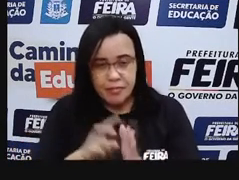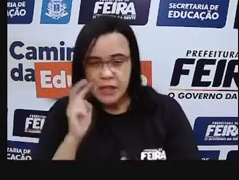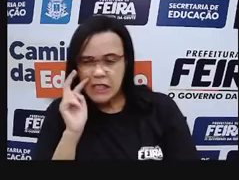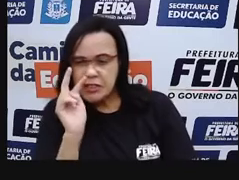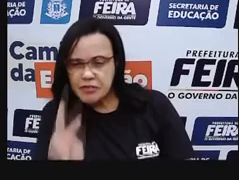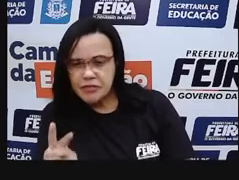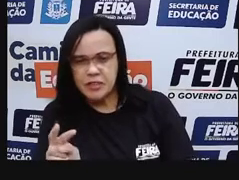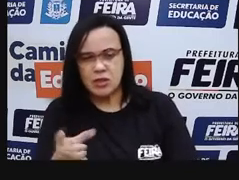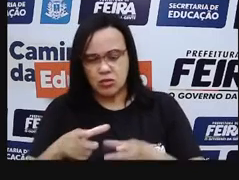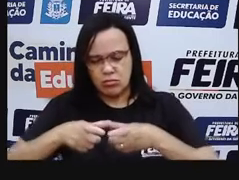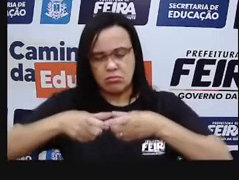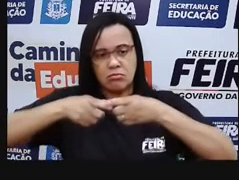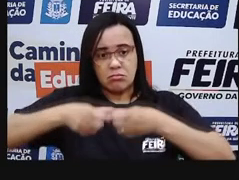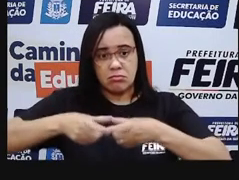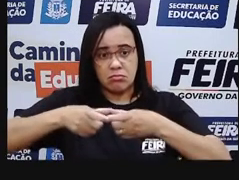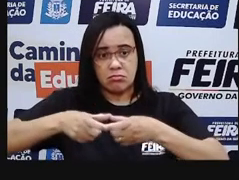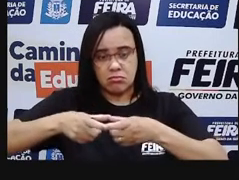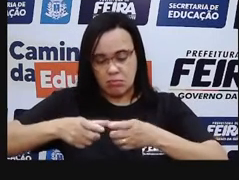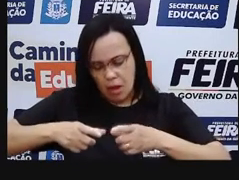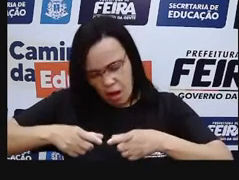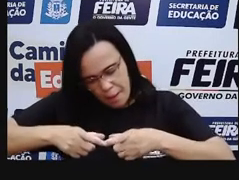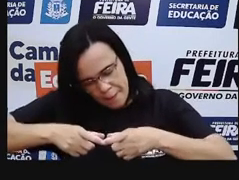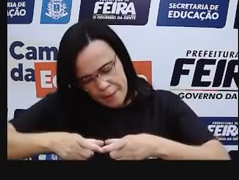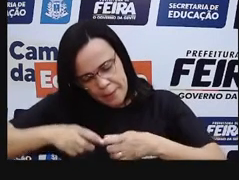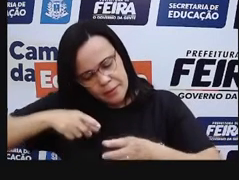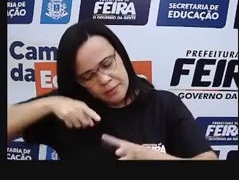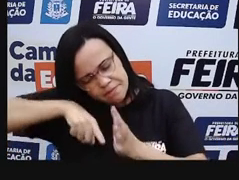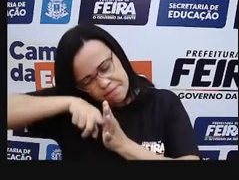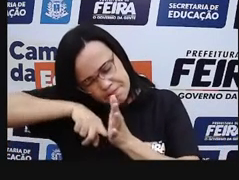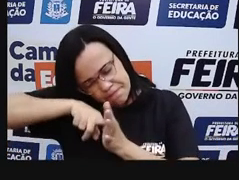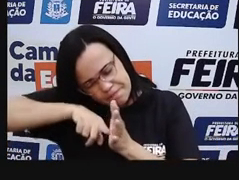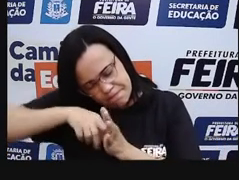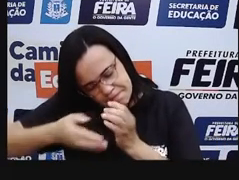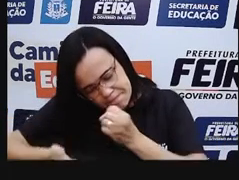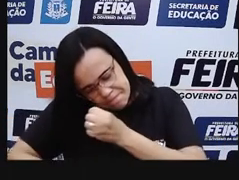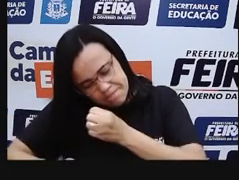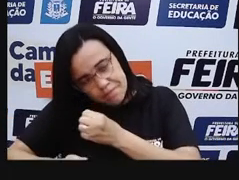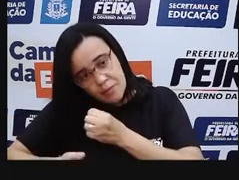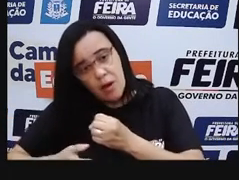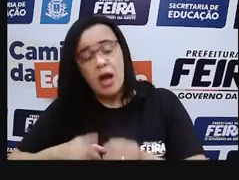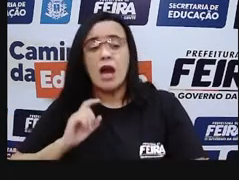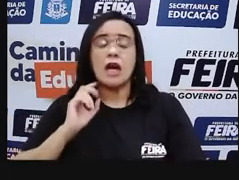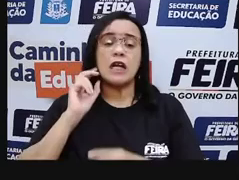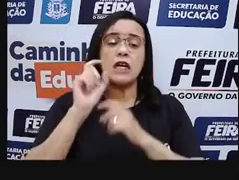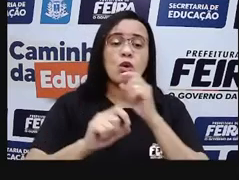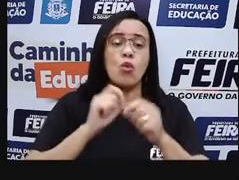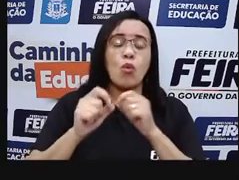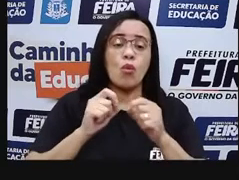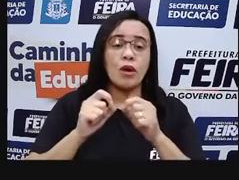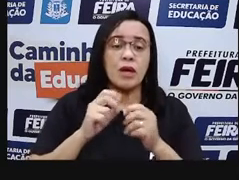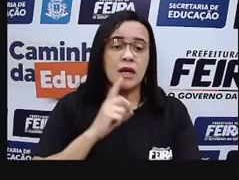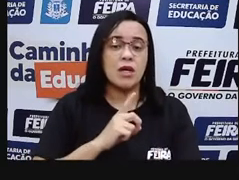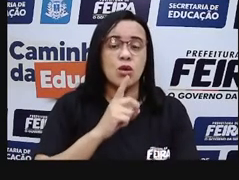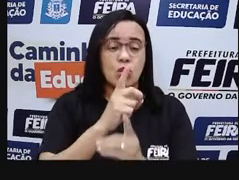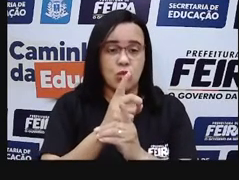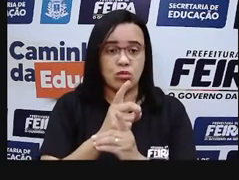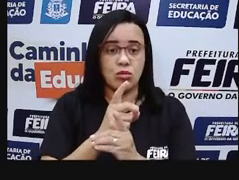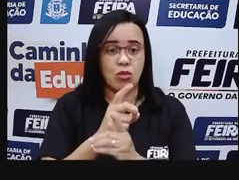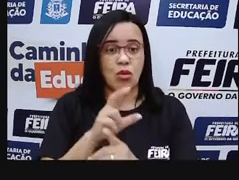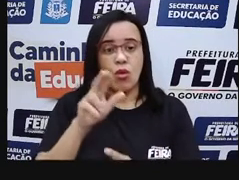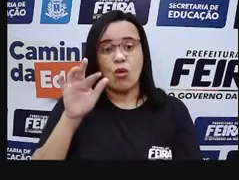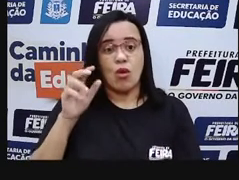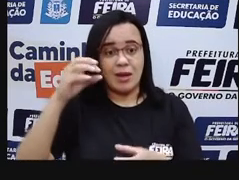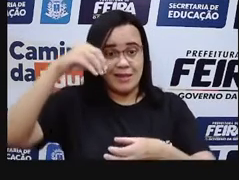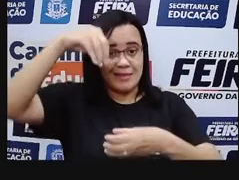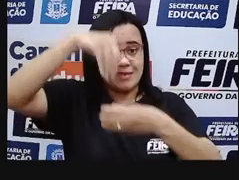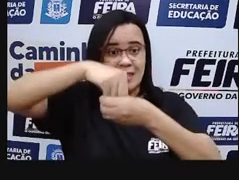nas placas dele né com é esse fogo permissível notar que que tinha nessas